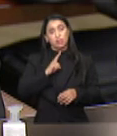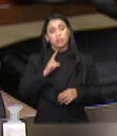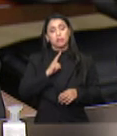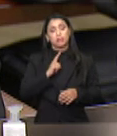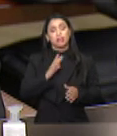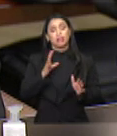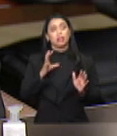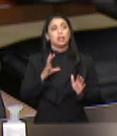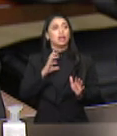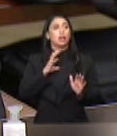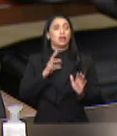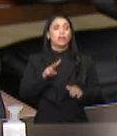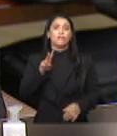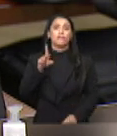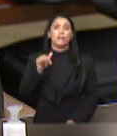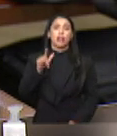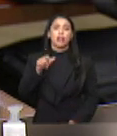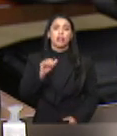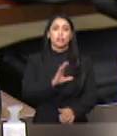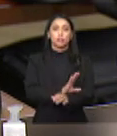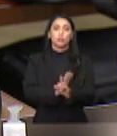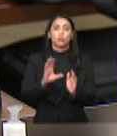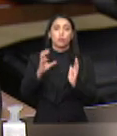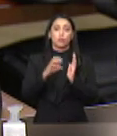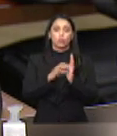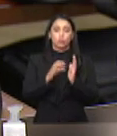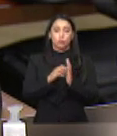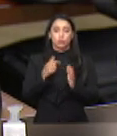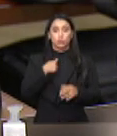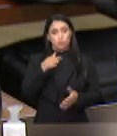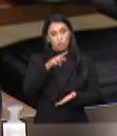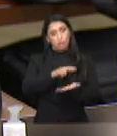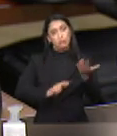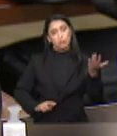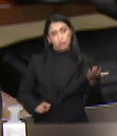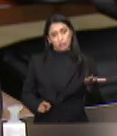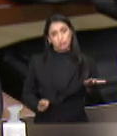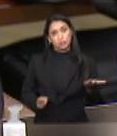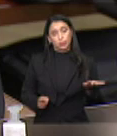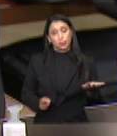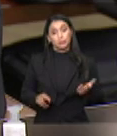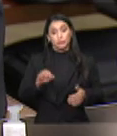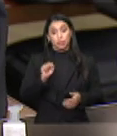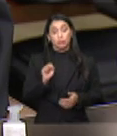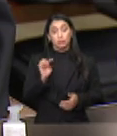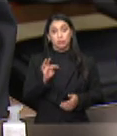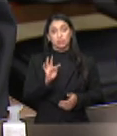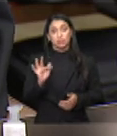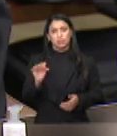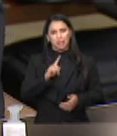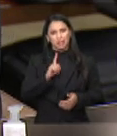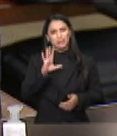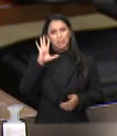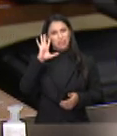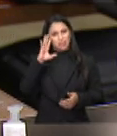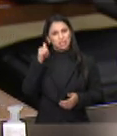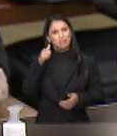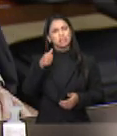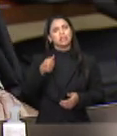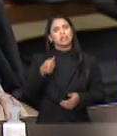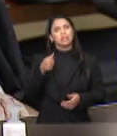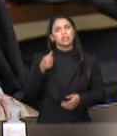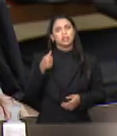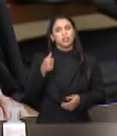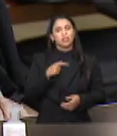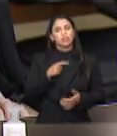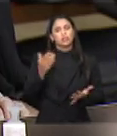com reserva de vagas no concurso, num processo da minha relatoria. O Supremo tem chancelado